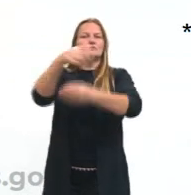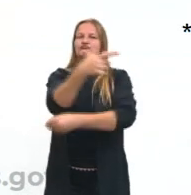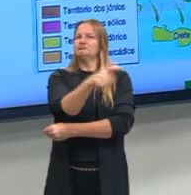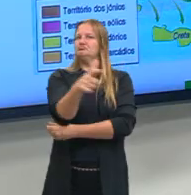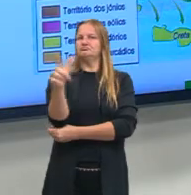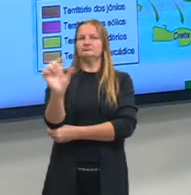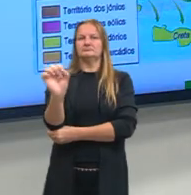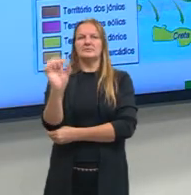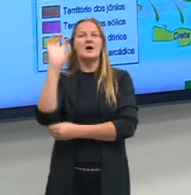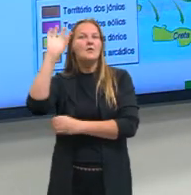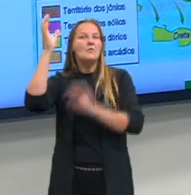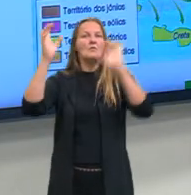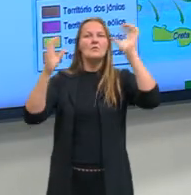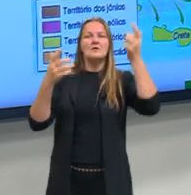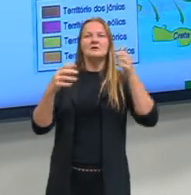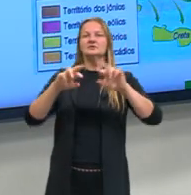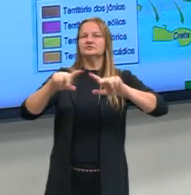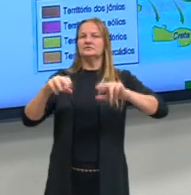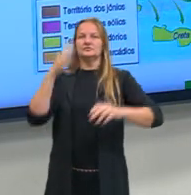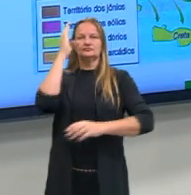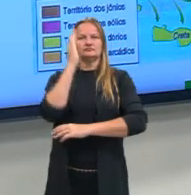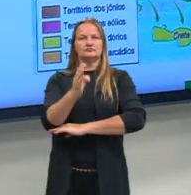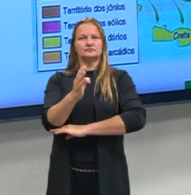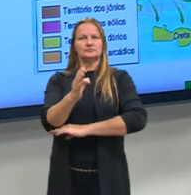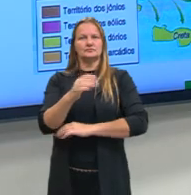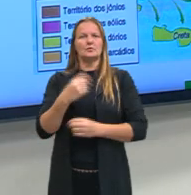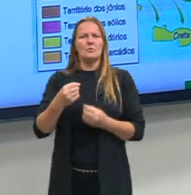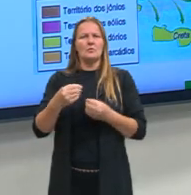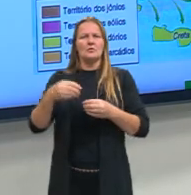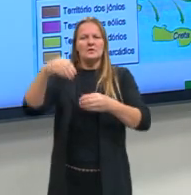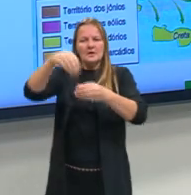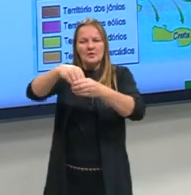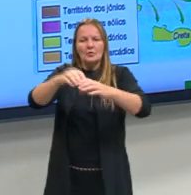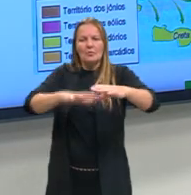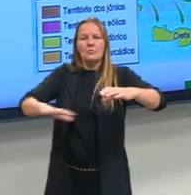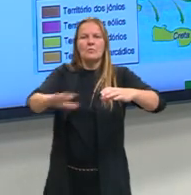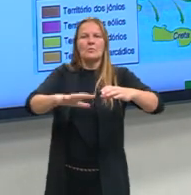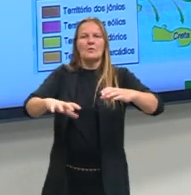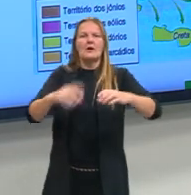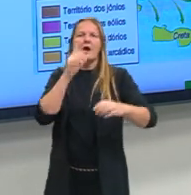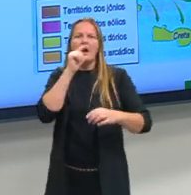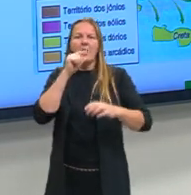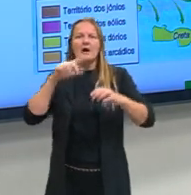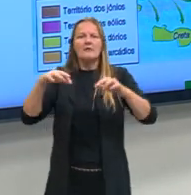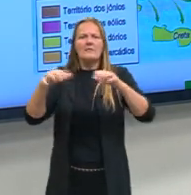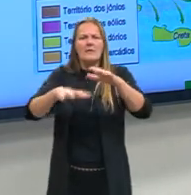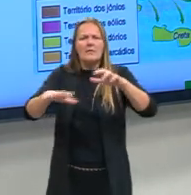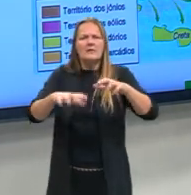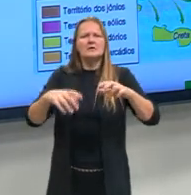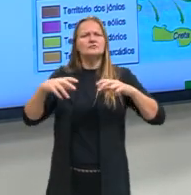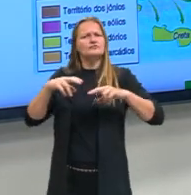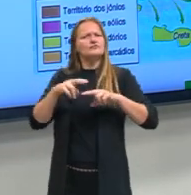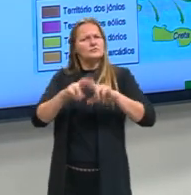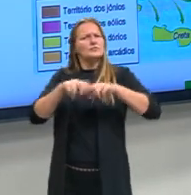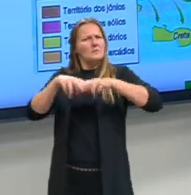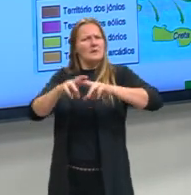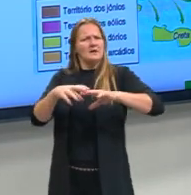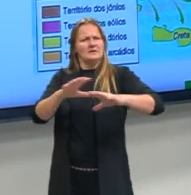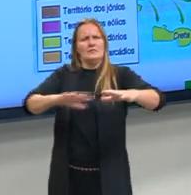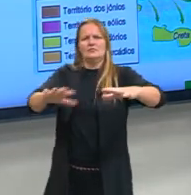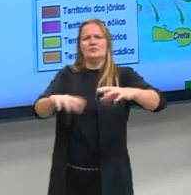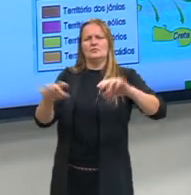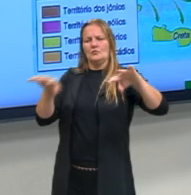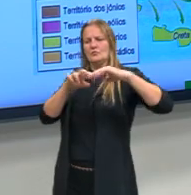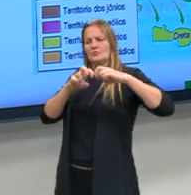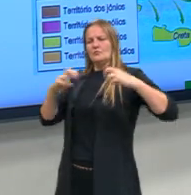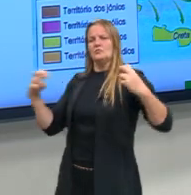as decisões são tomadas de forma Direta em praça pública na Ágora as pessoas vão em praça pública e decidem Os destinos